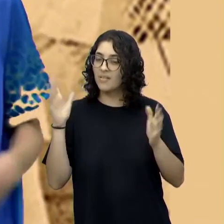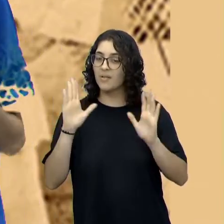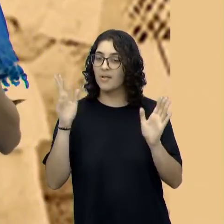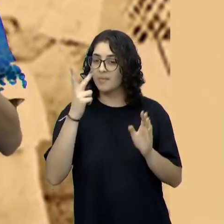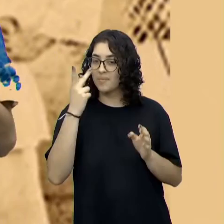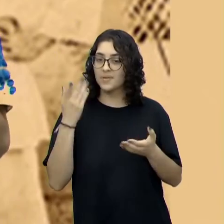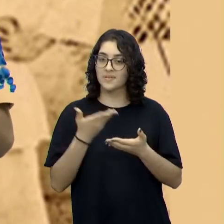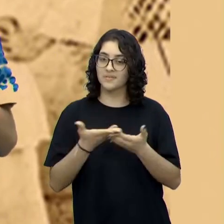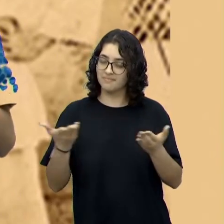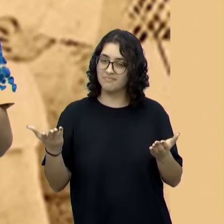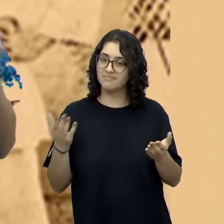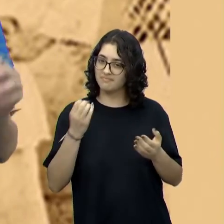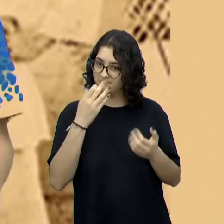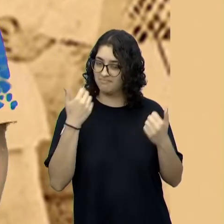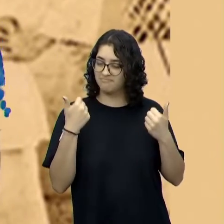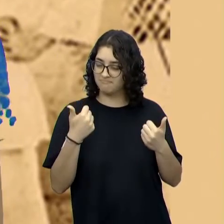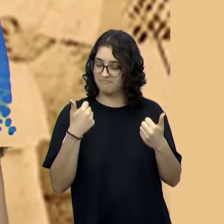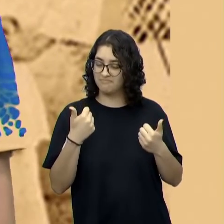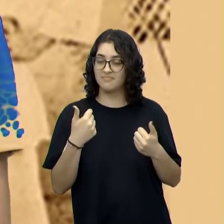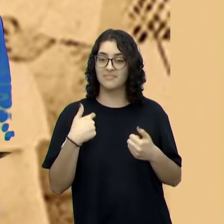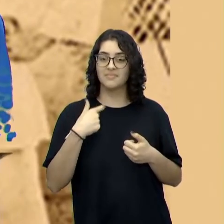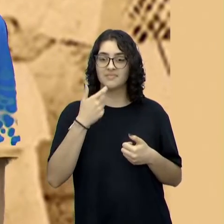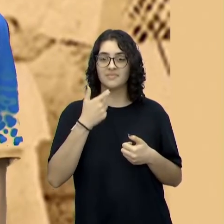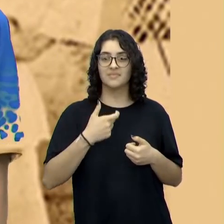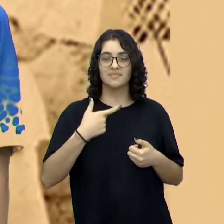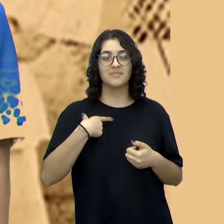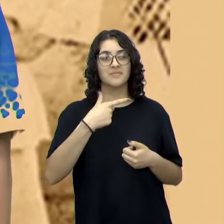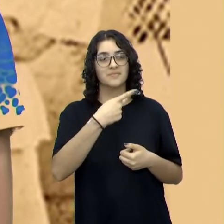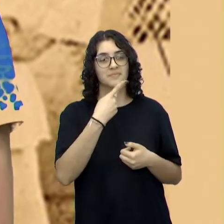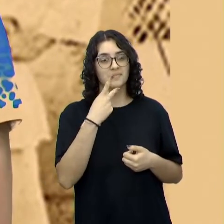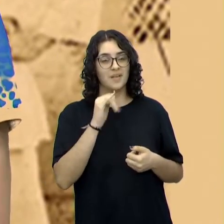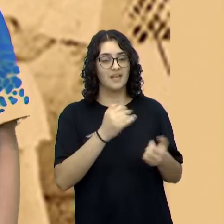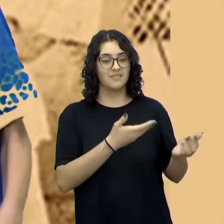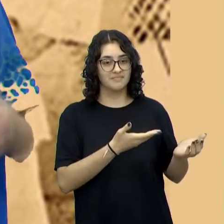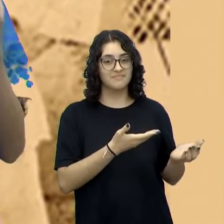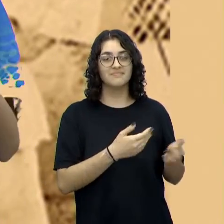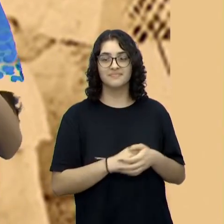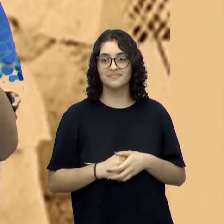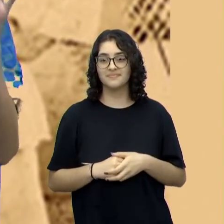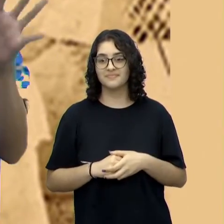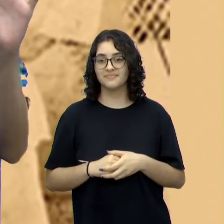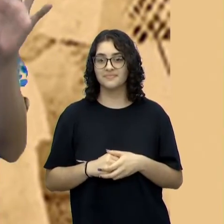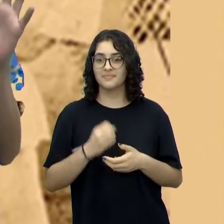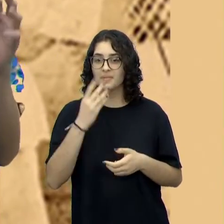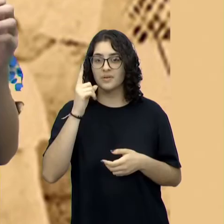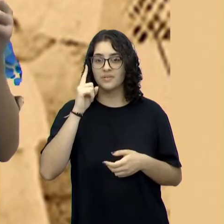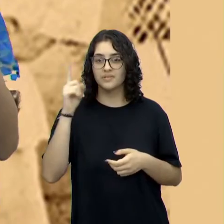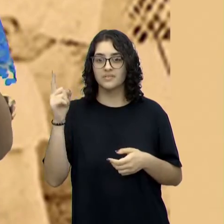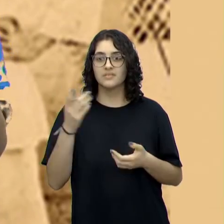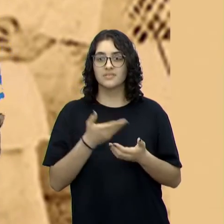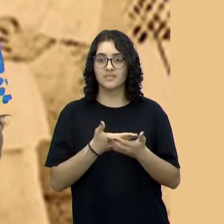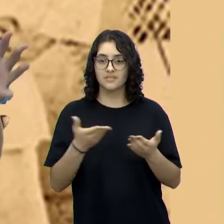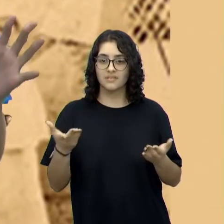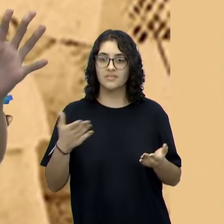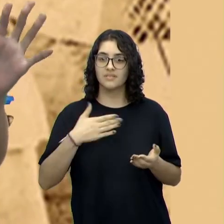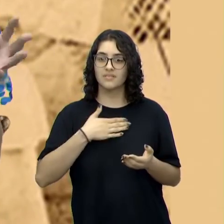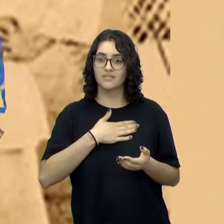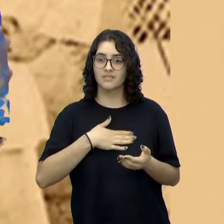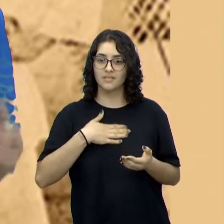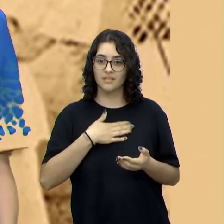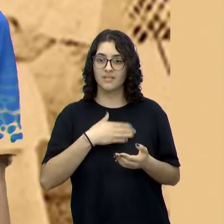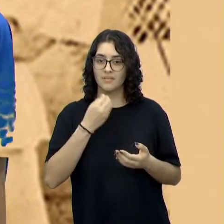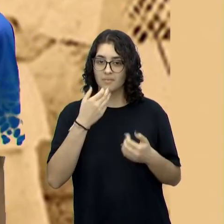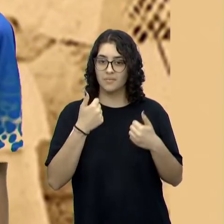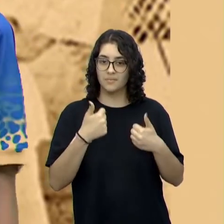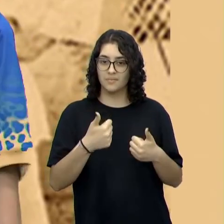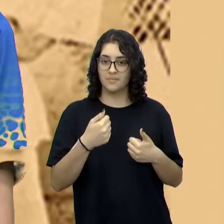aí. E aí galera, tudo bem? Eu sou o filho do Valmir Frias aqui, o professor de vocês, e um bom dia pra vocês. Espero que vocês tenham tido uma boa